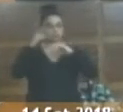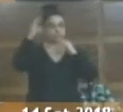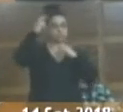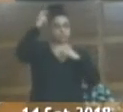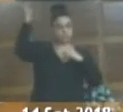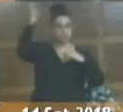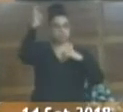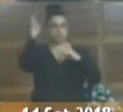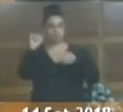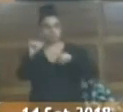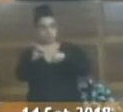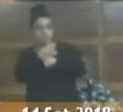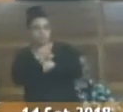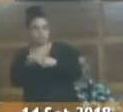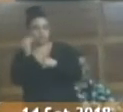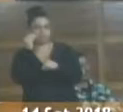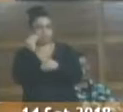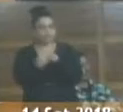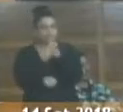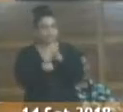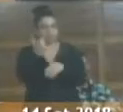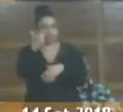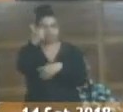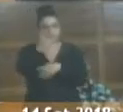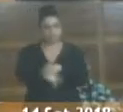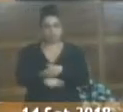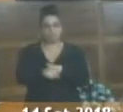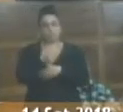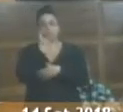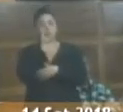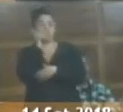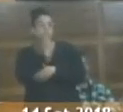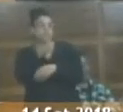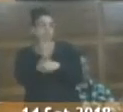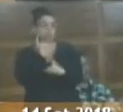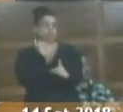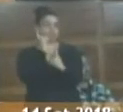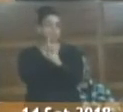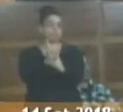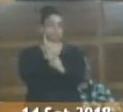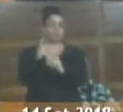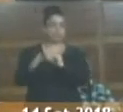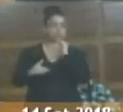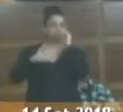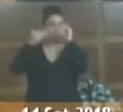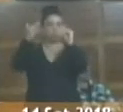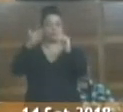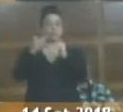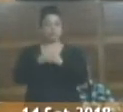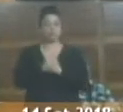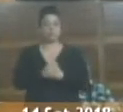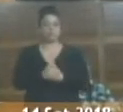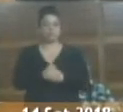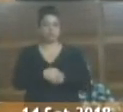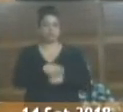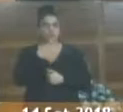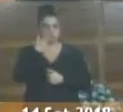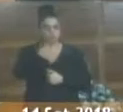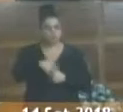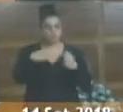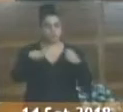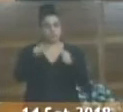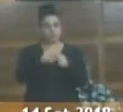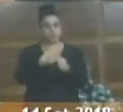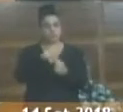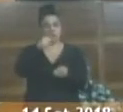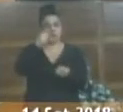esse território, para conseguir identificar essas potências e desenvolvê-las. Né? E, repito, isso tem que ser feito a